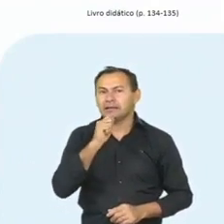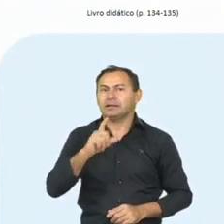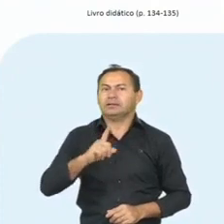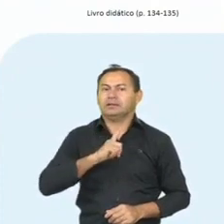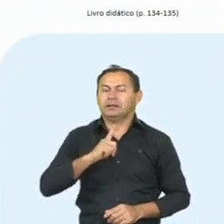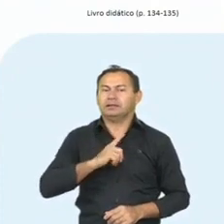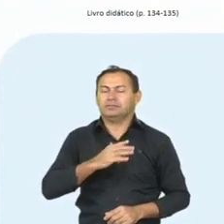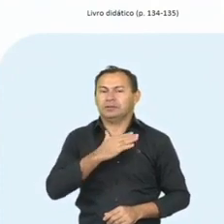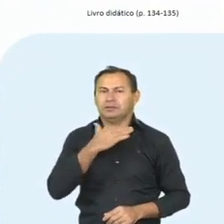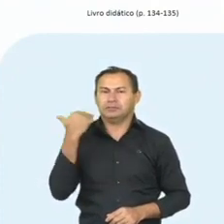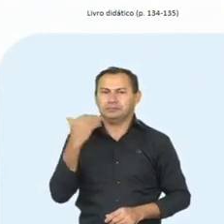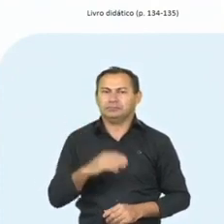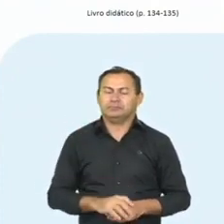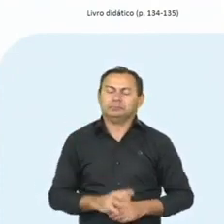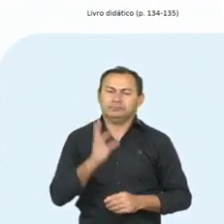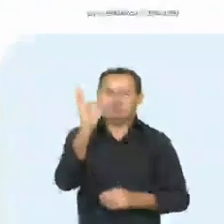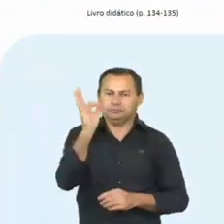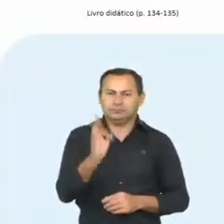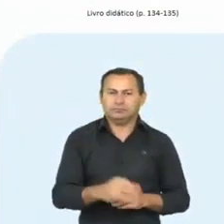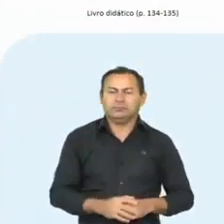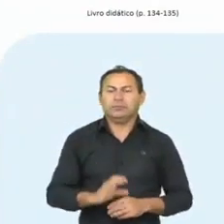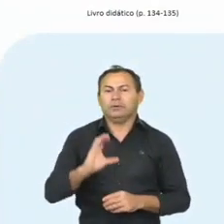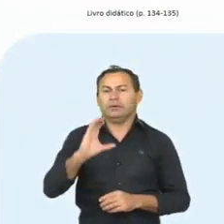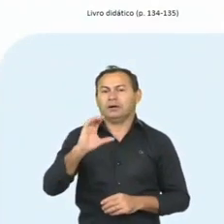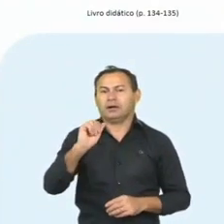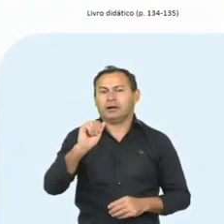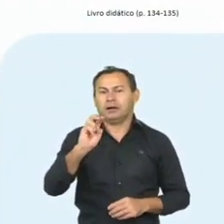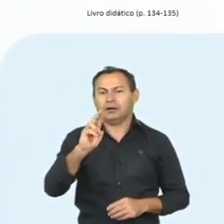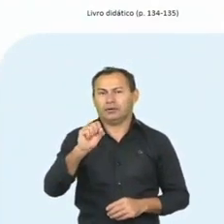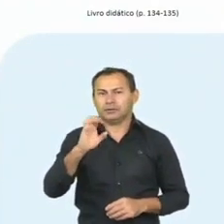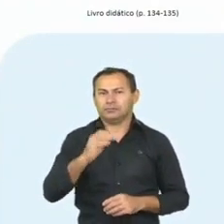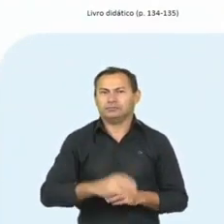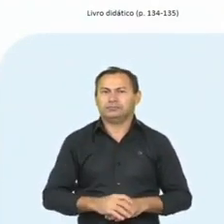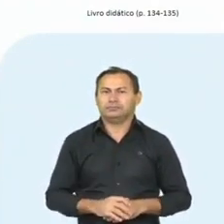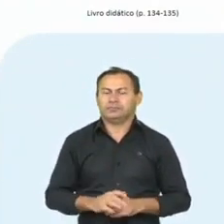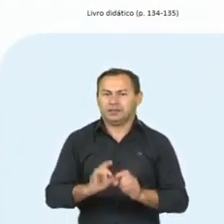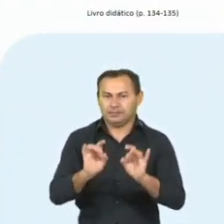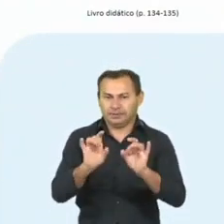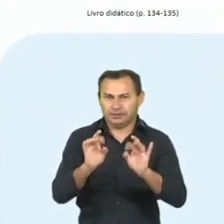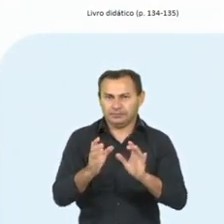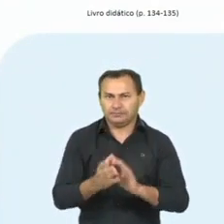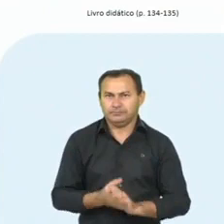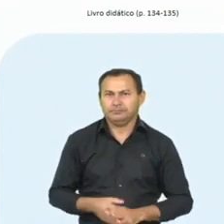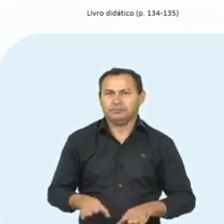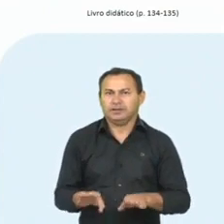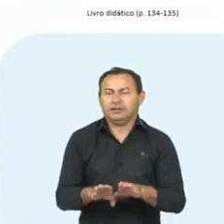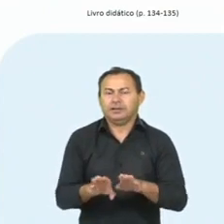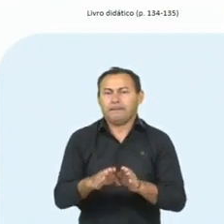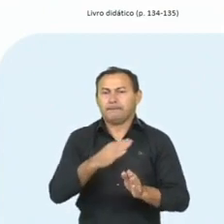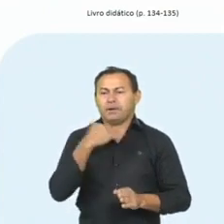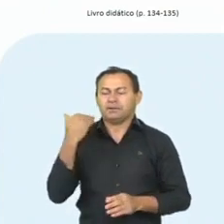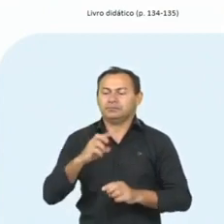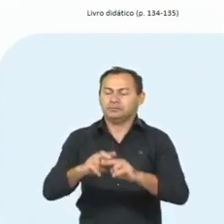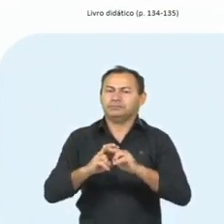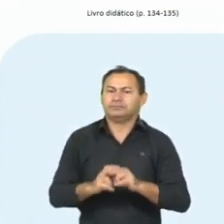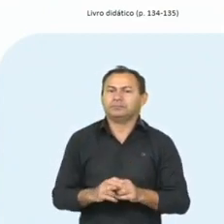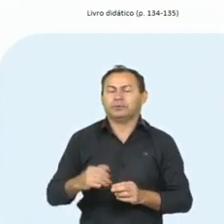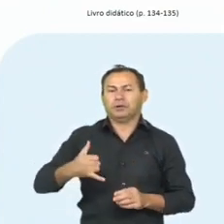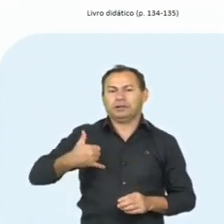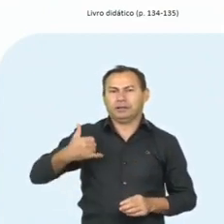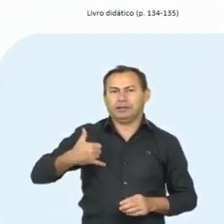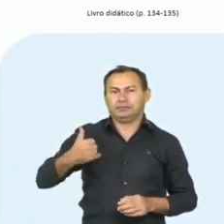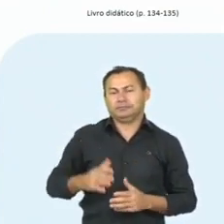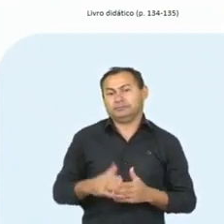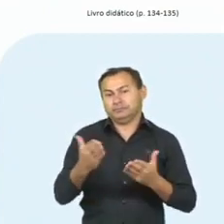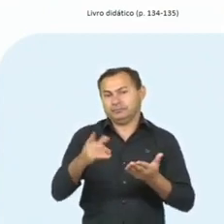existem a mortalidade proporcional por causa, devido a uma causa específica, e a mortalidade proporcional por idade,